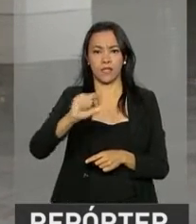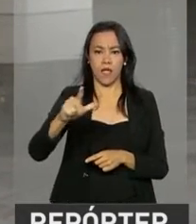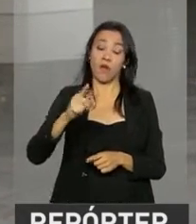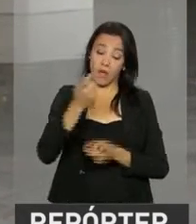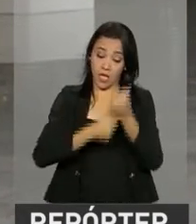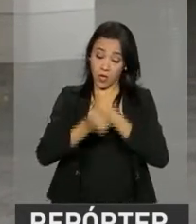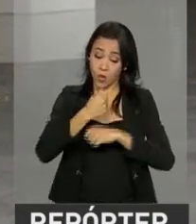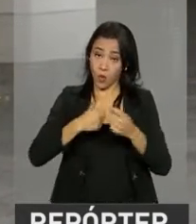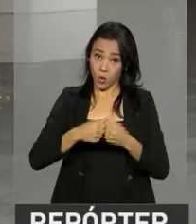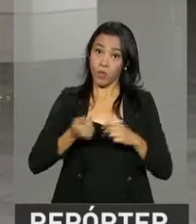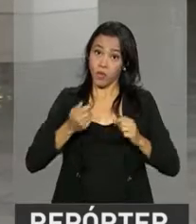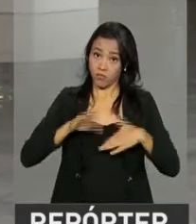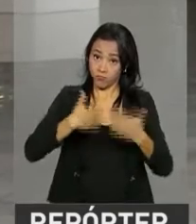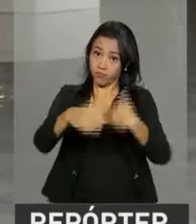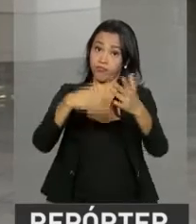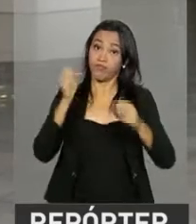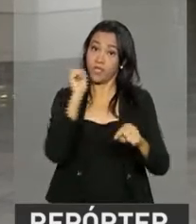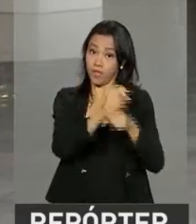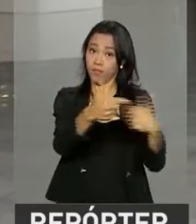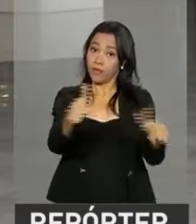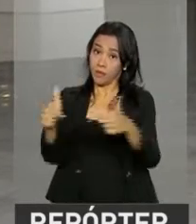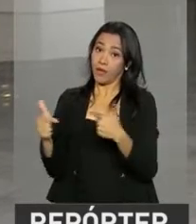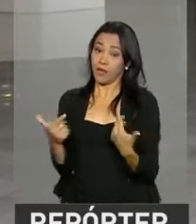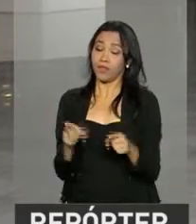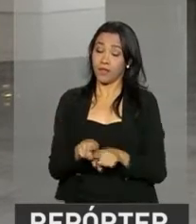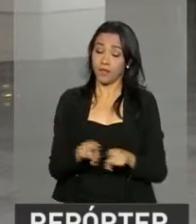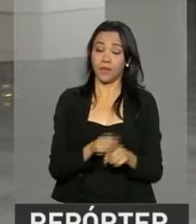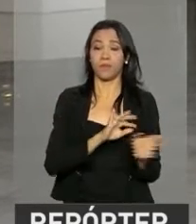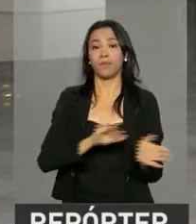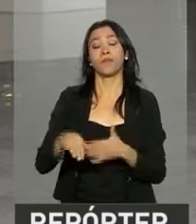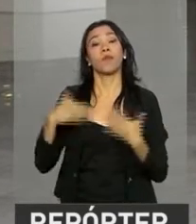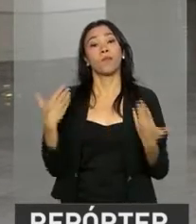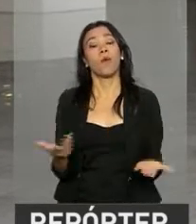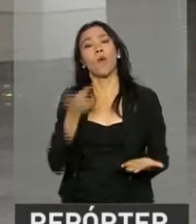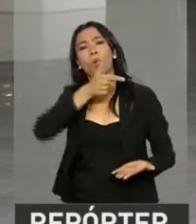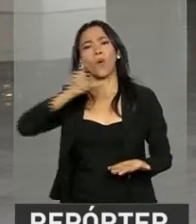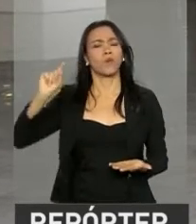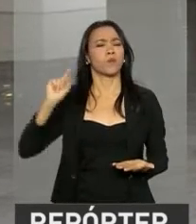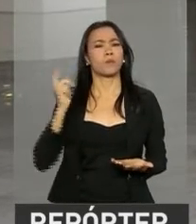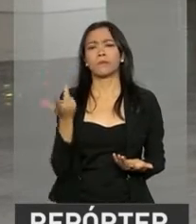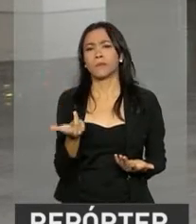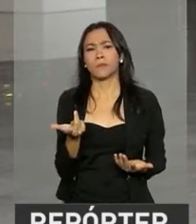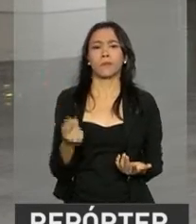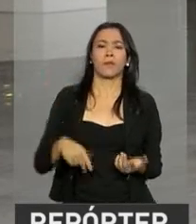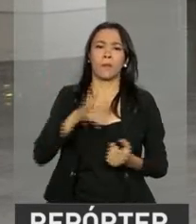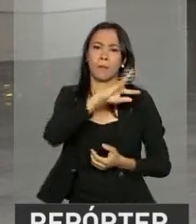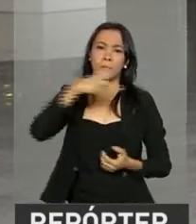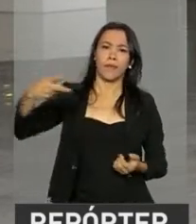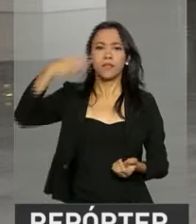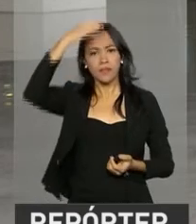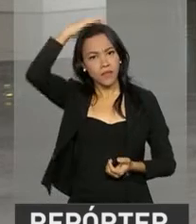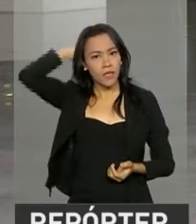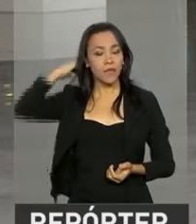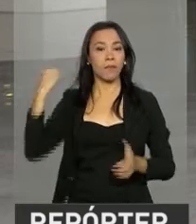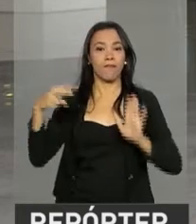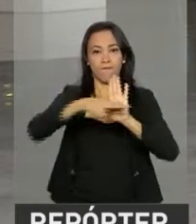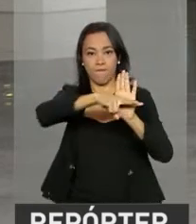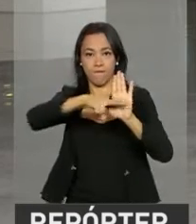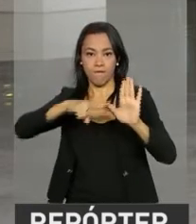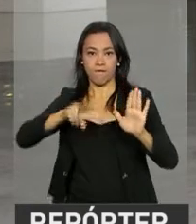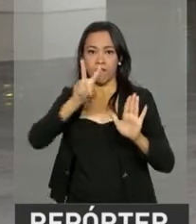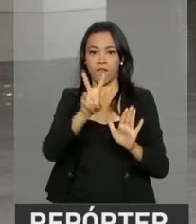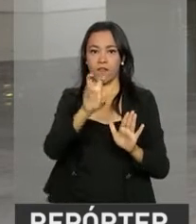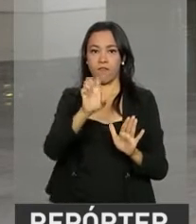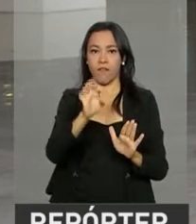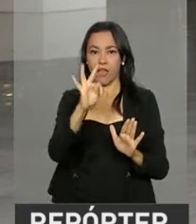gerar empregos no país. Bom, Zé Luiz, falando de hoje, um outro assunto, o presidente Michel Temer vetou o